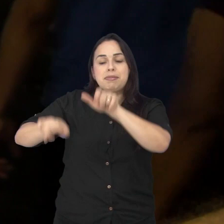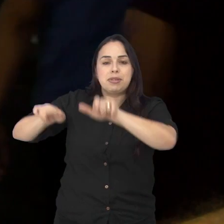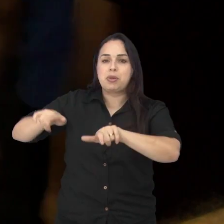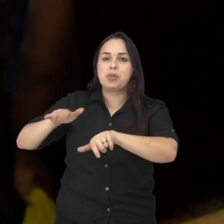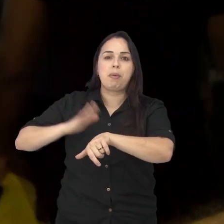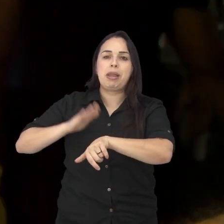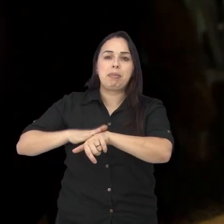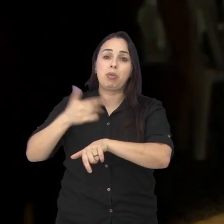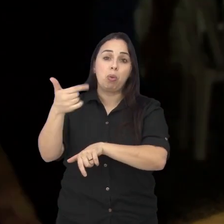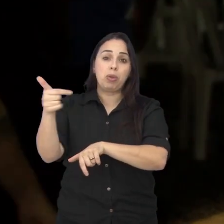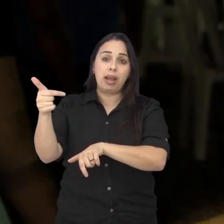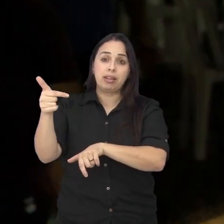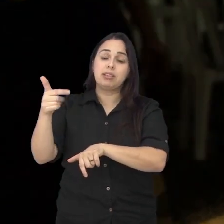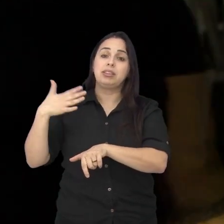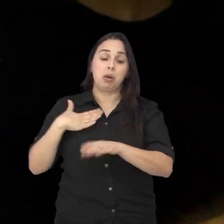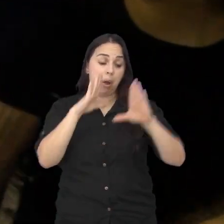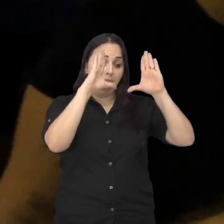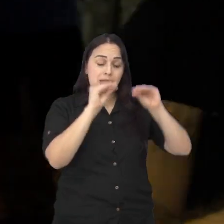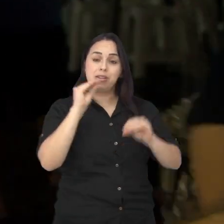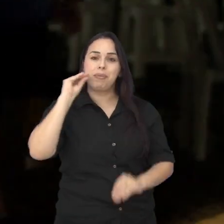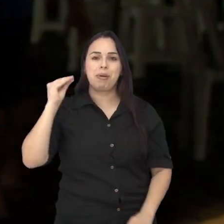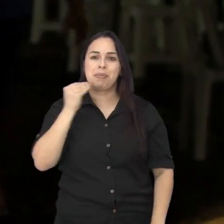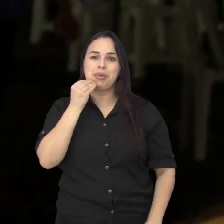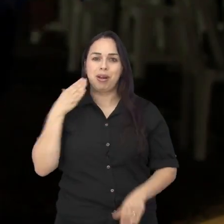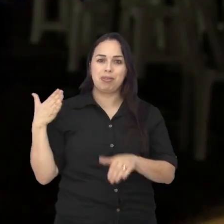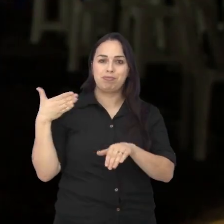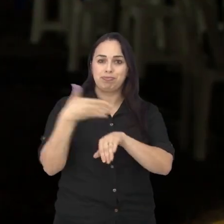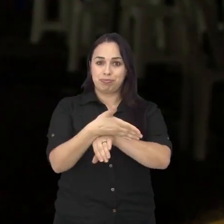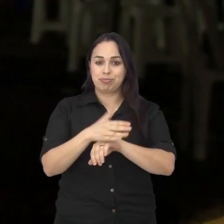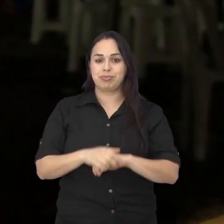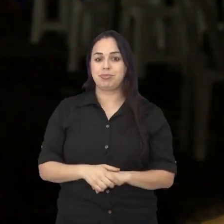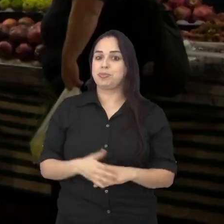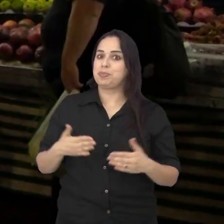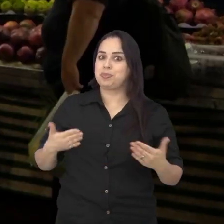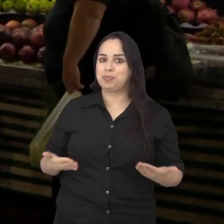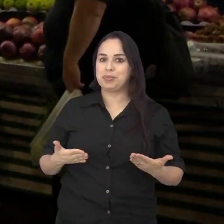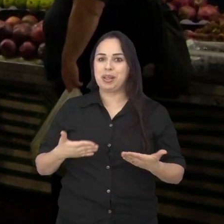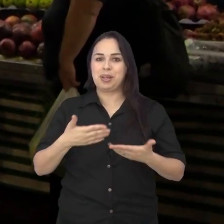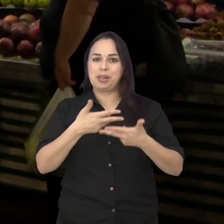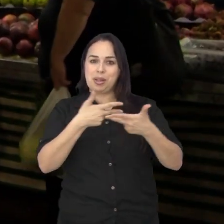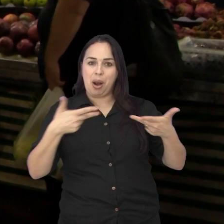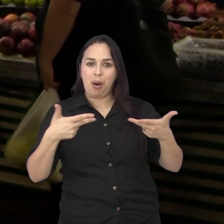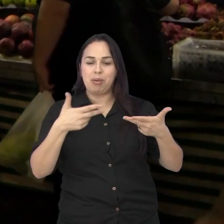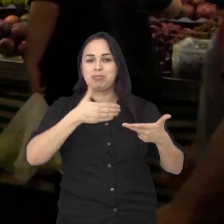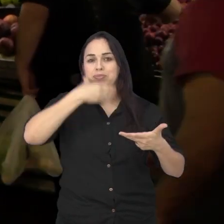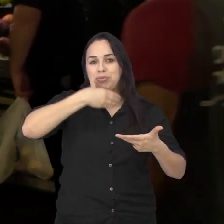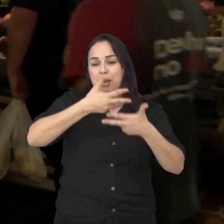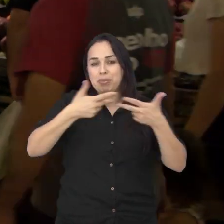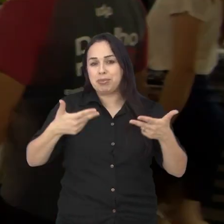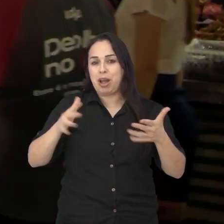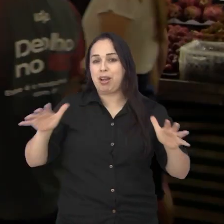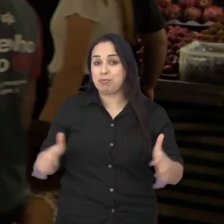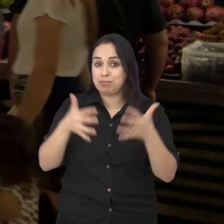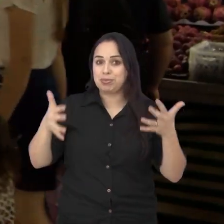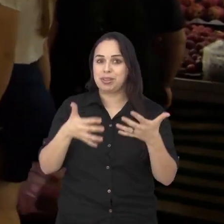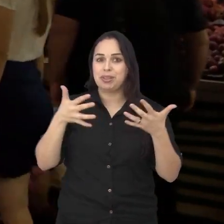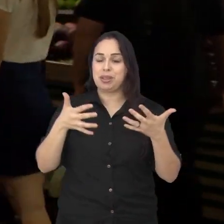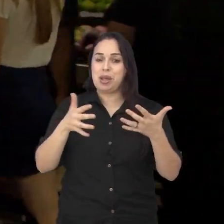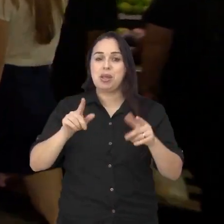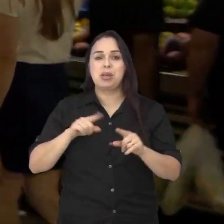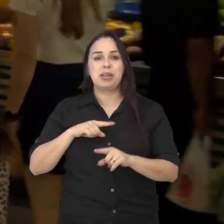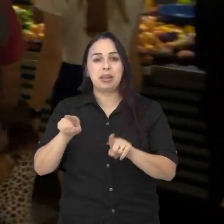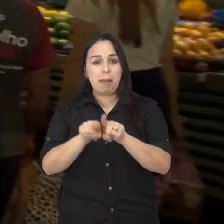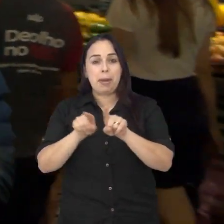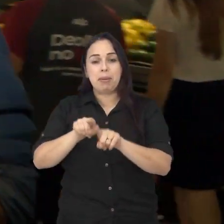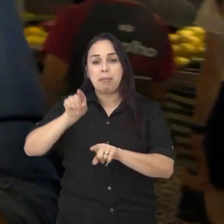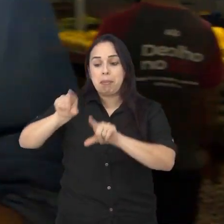deles que não tem tempo de ir à feira. E à noite é uma oportunidade. E além das frutas, verduras e legumes, um ponto